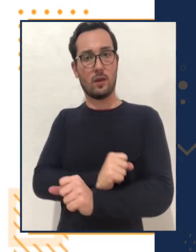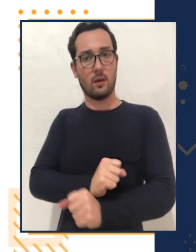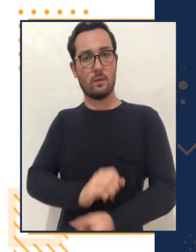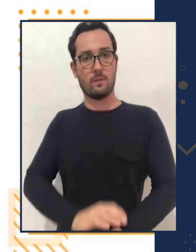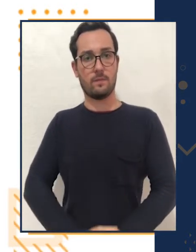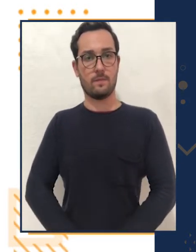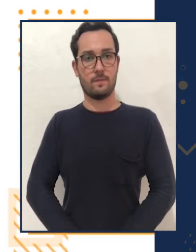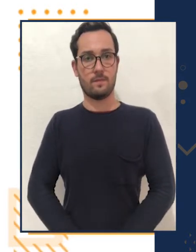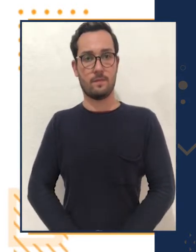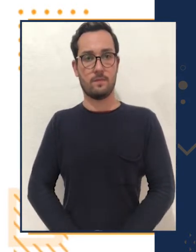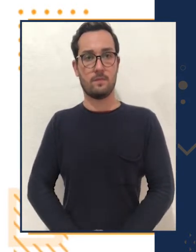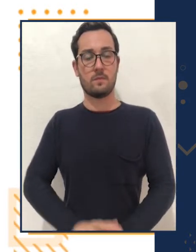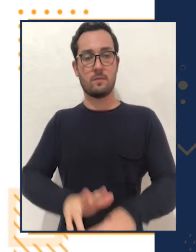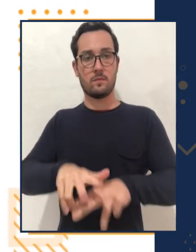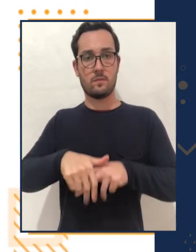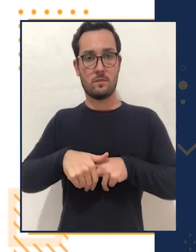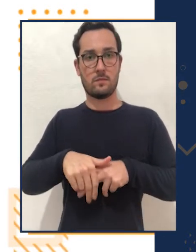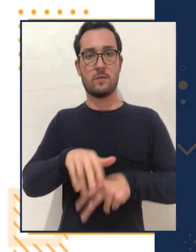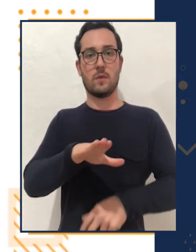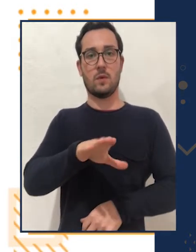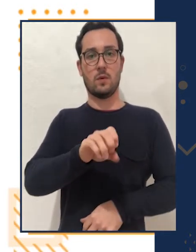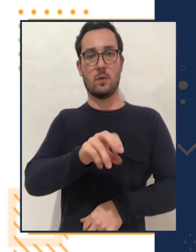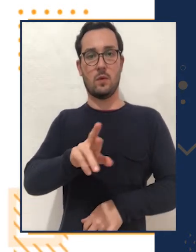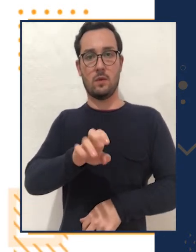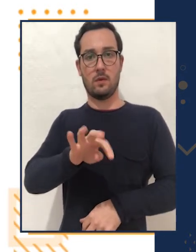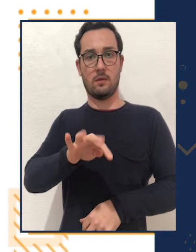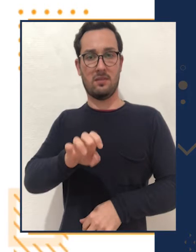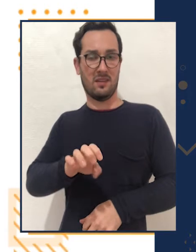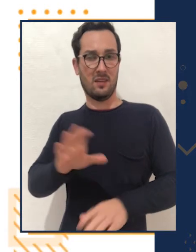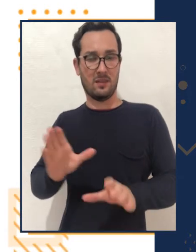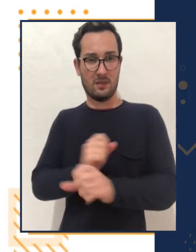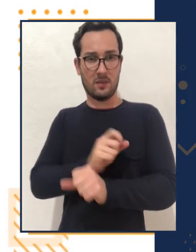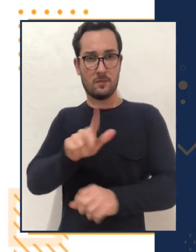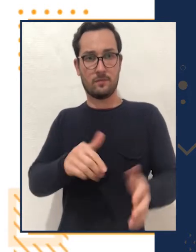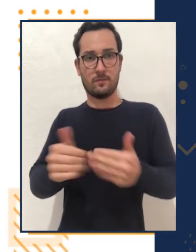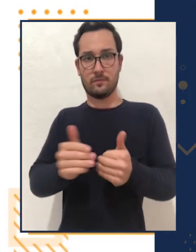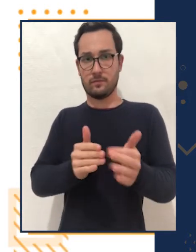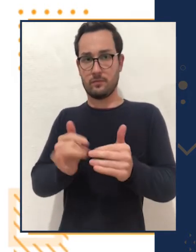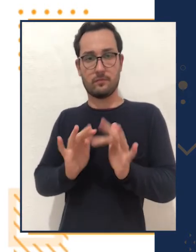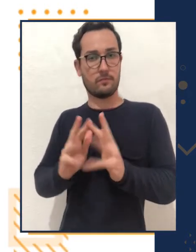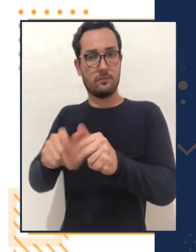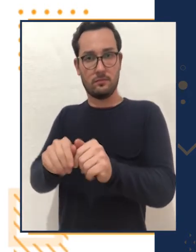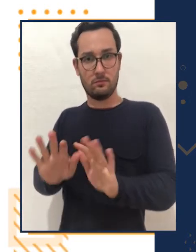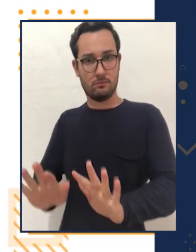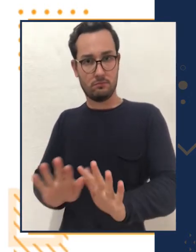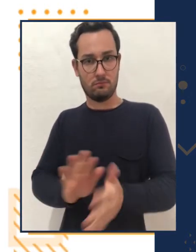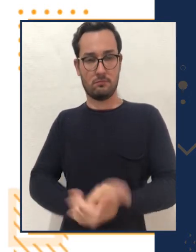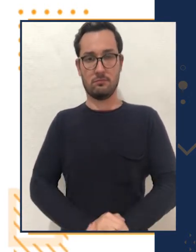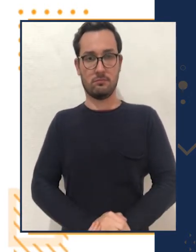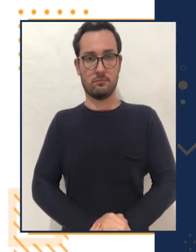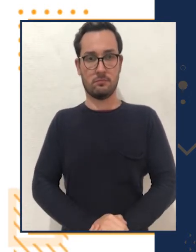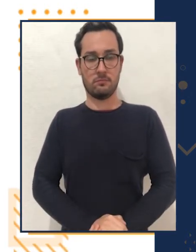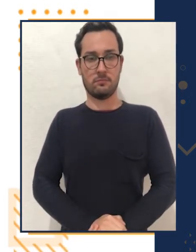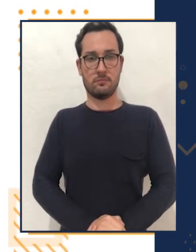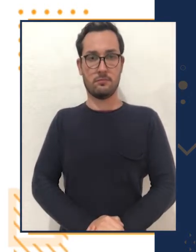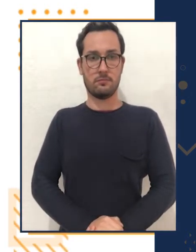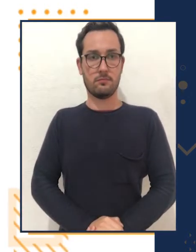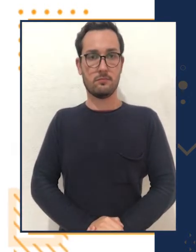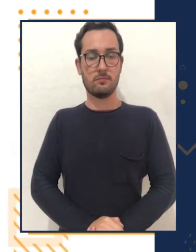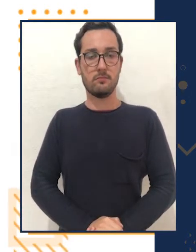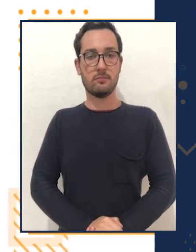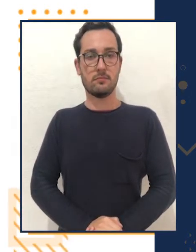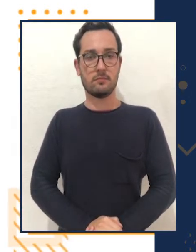I, certo? Como é que a gente sabe a tensão da fonte? Uma forma da gente deduzir é a resistência equivalente vezes a